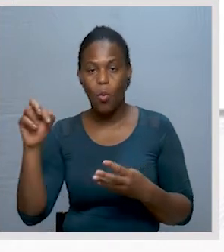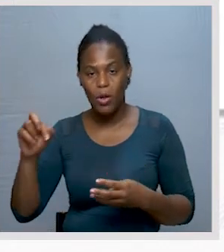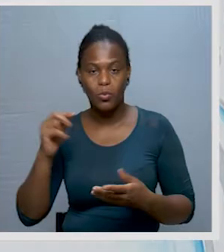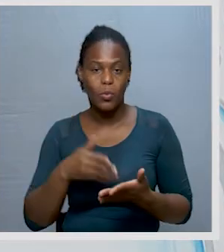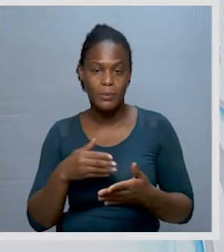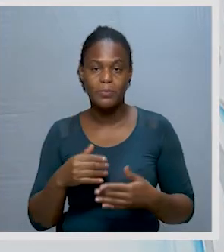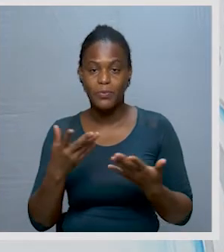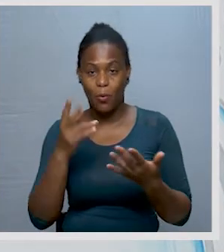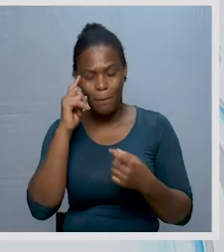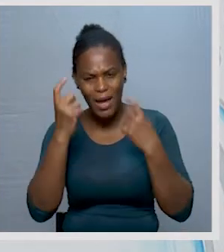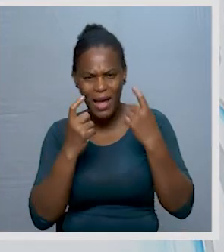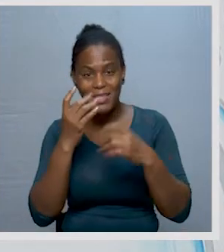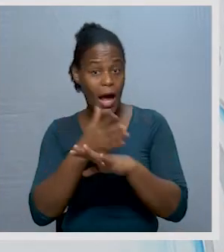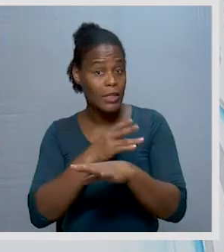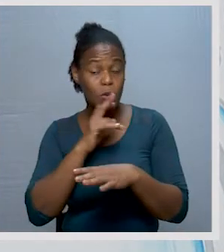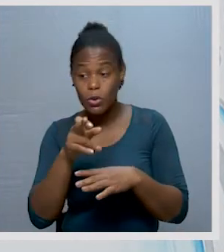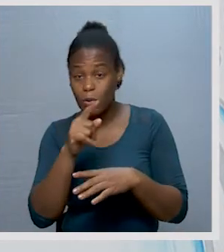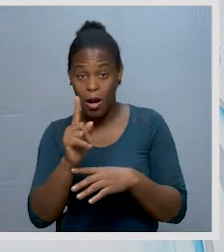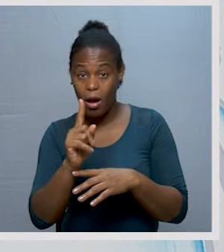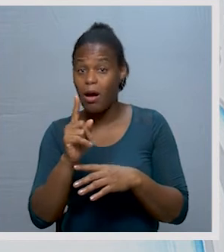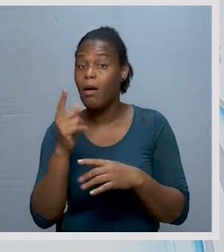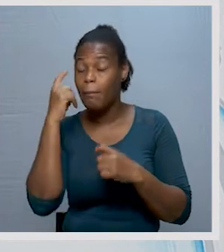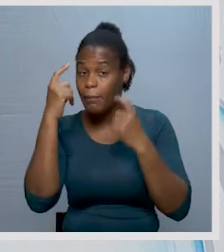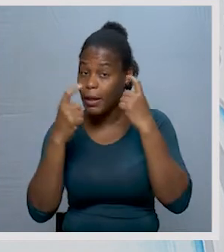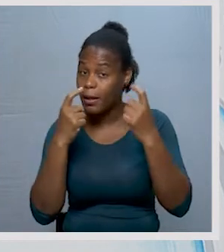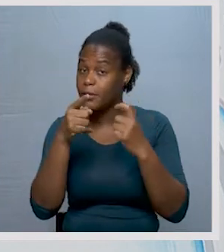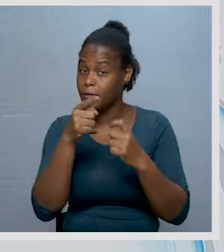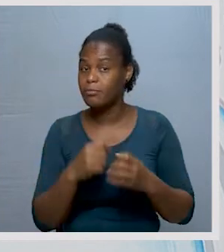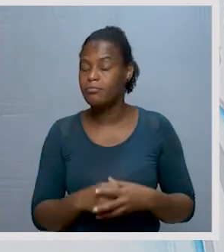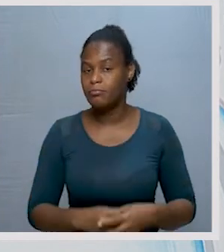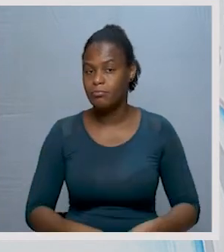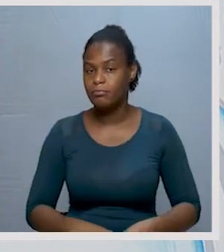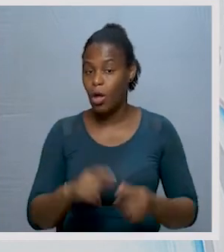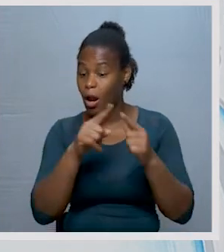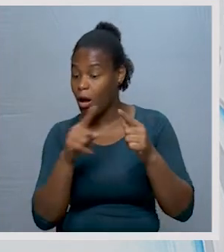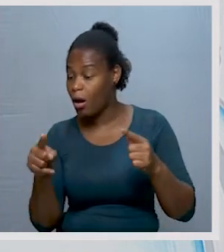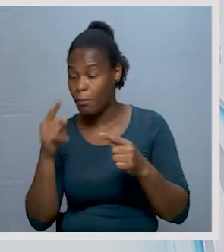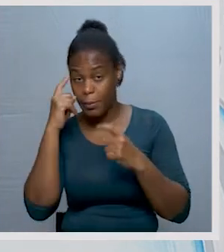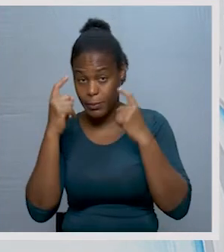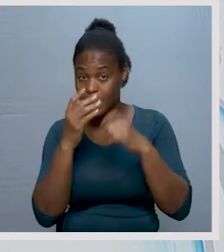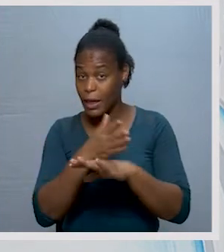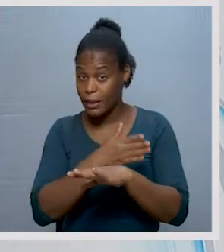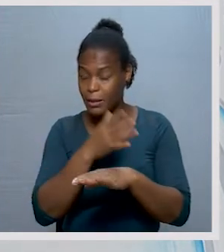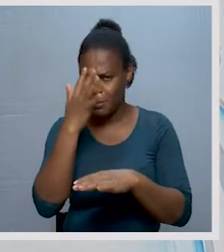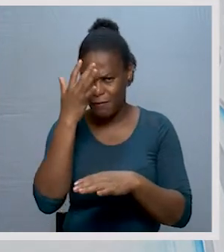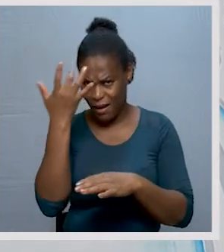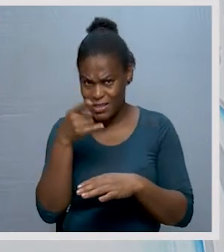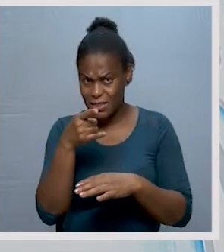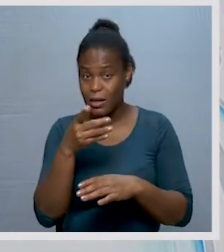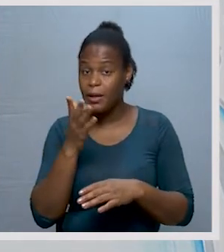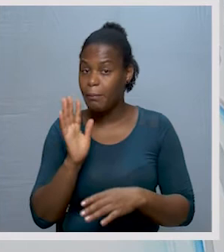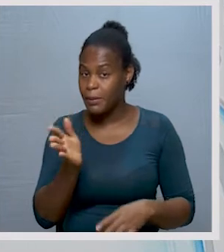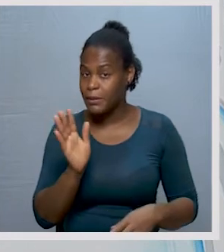8. Vocês devem pensar antes de efetuarem a ligação. Muita atenção. Parece ser fácil, mas nós